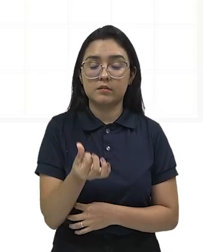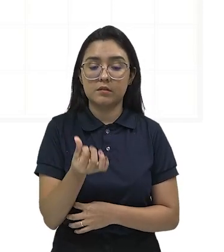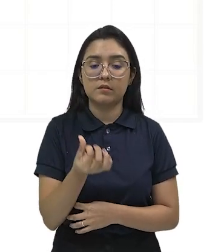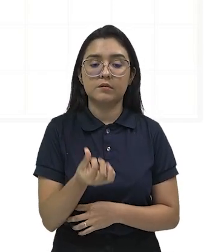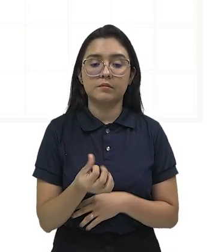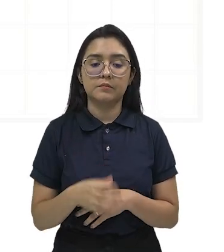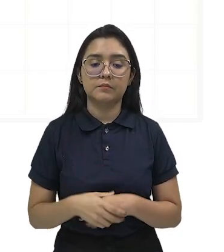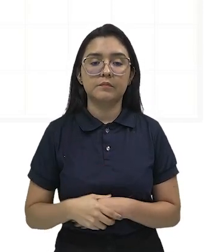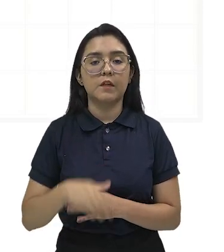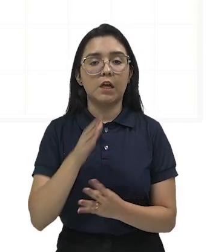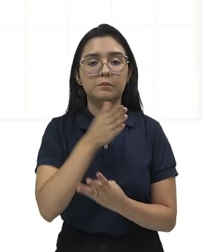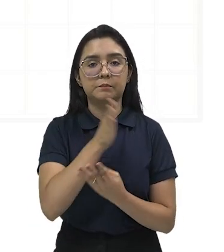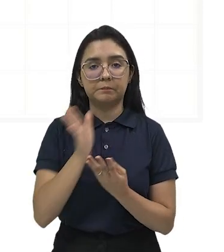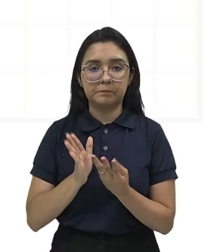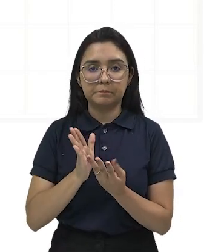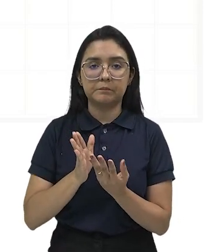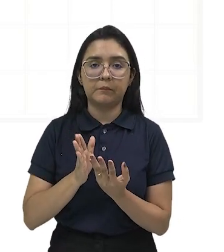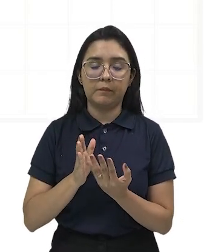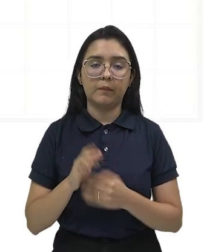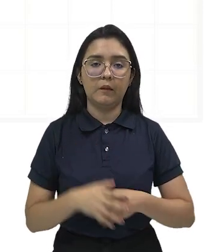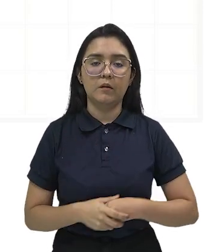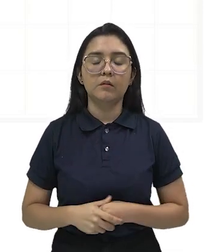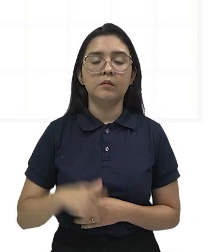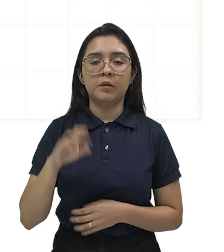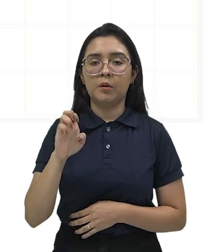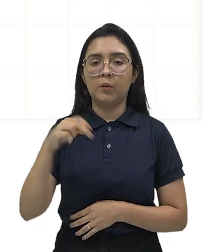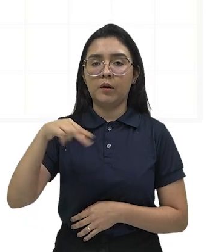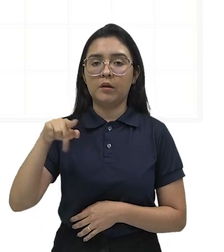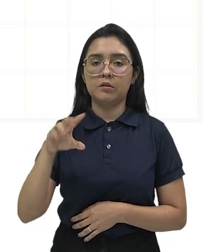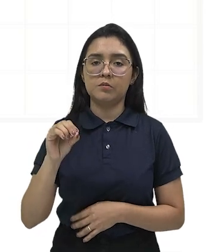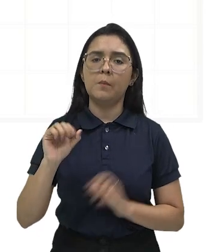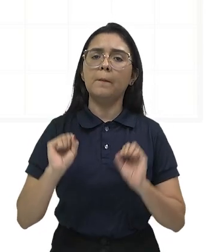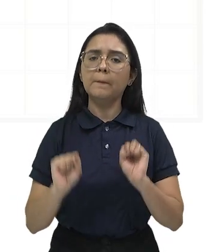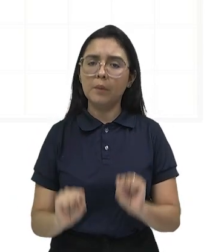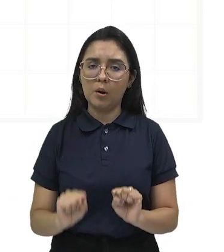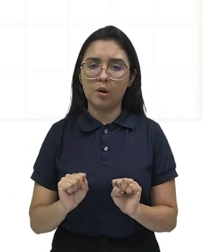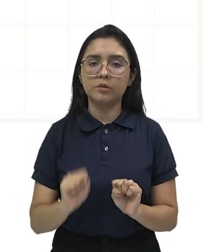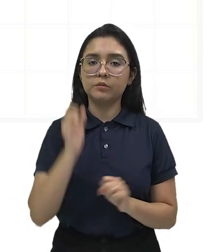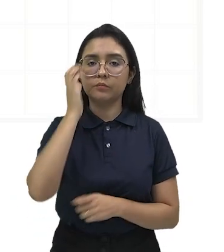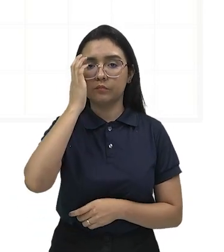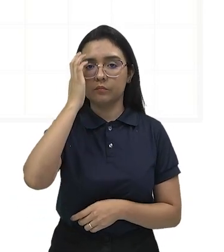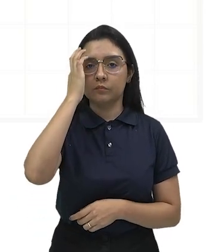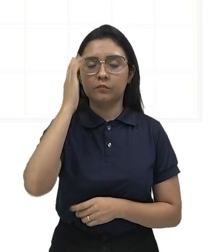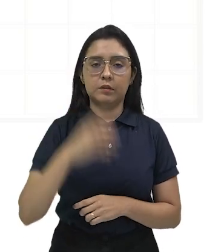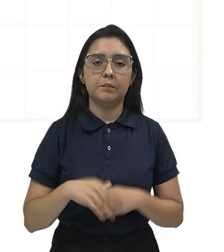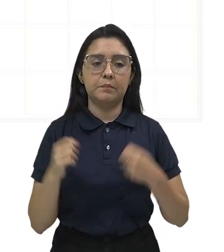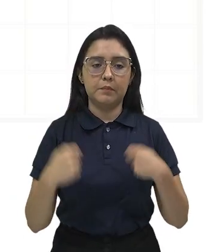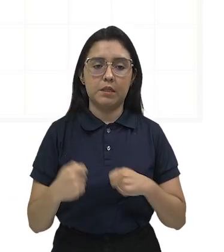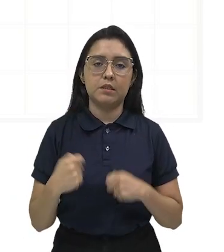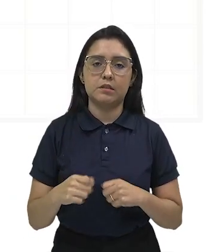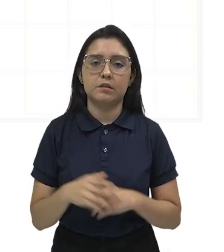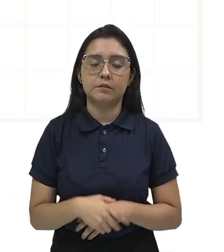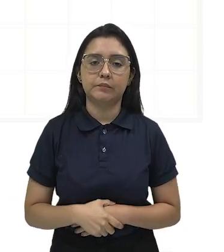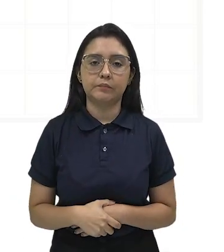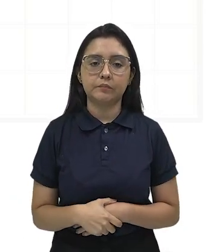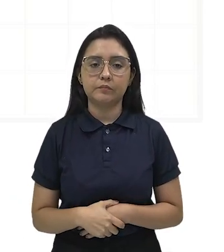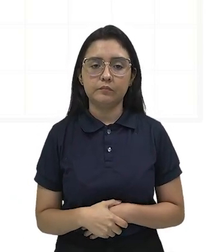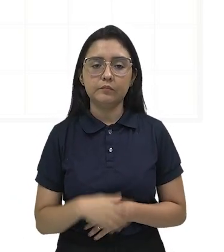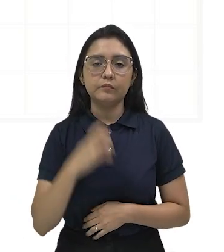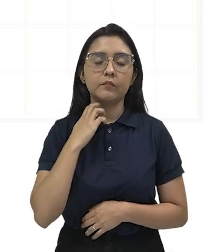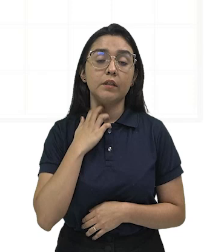36 o quê? Caminhos, né? Que o Enzo pode e deve, certo? Tem